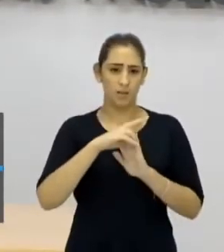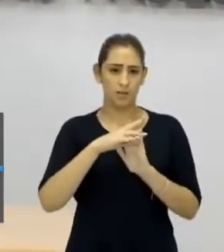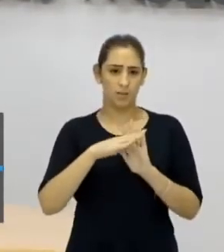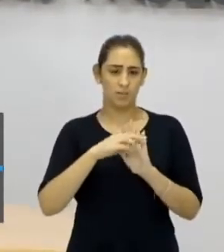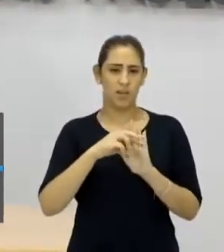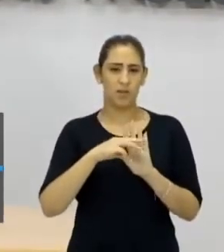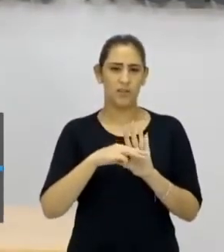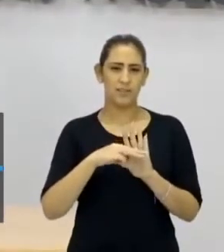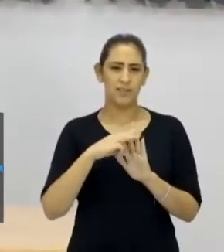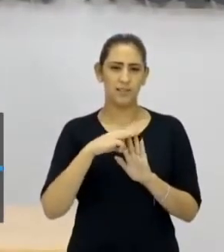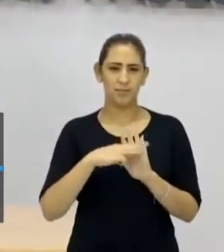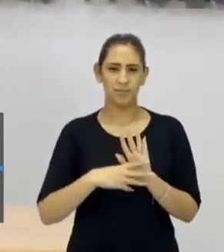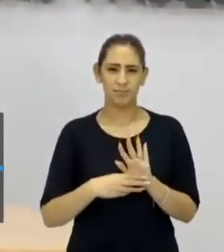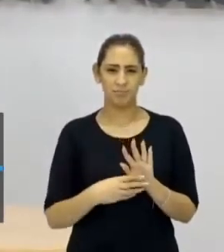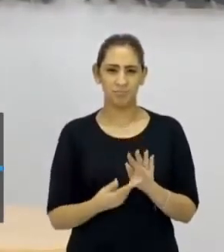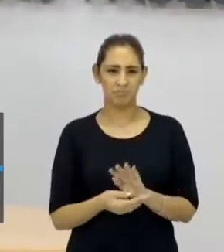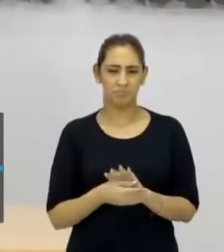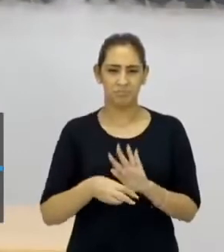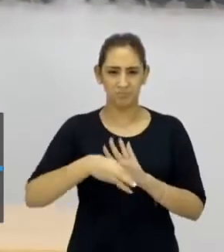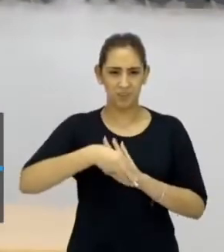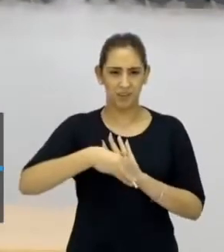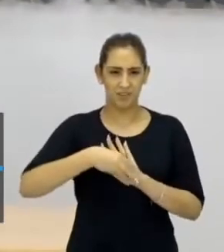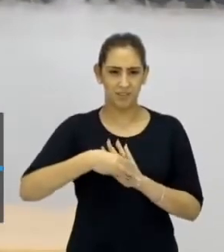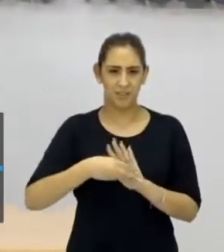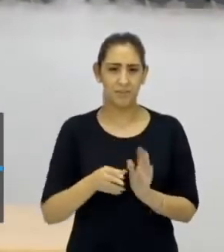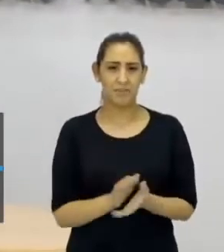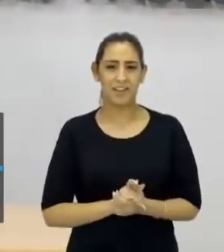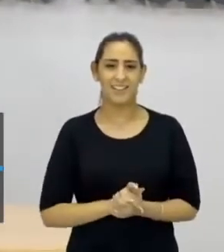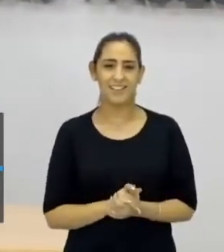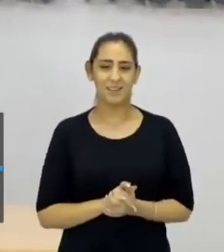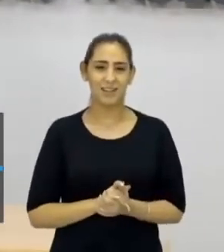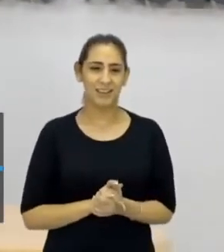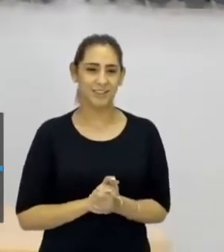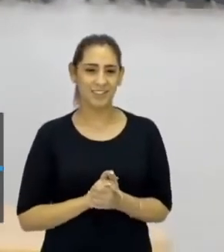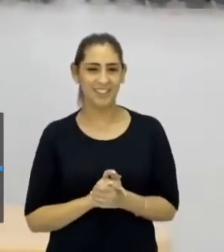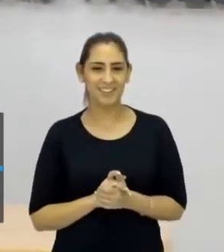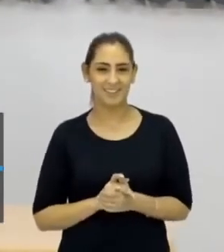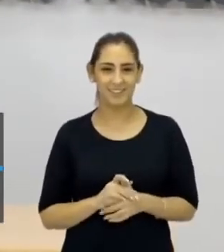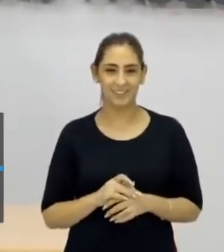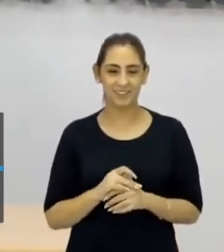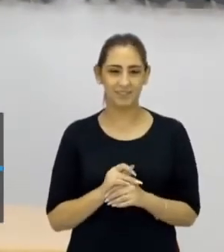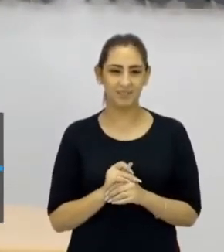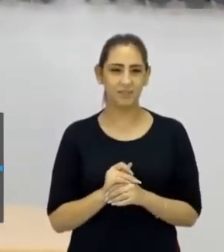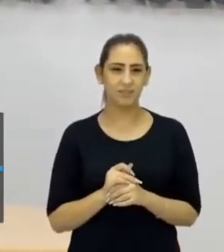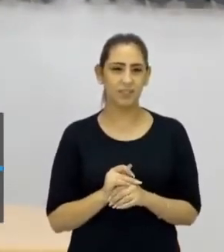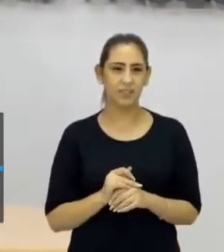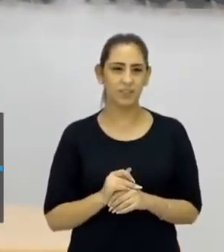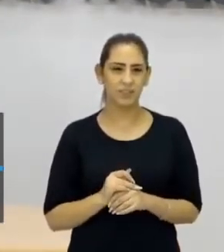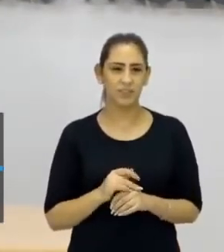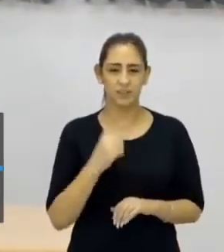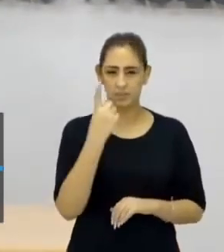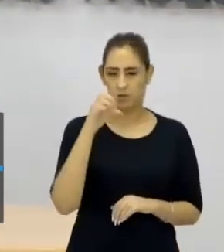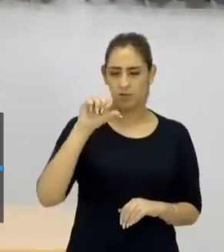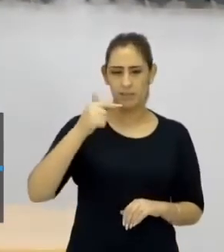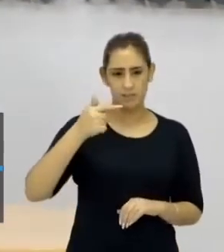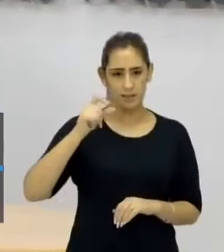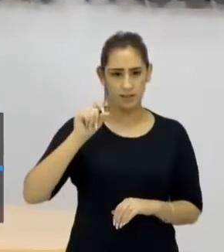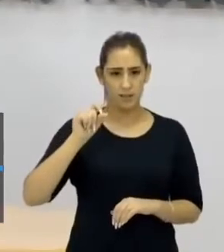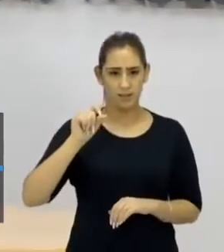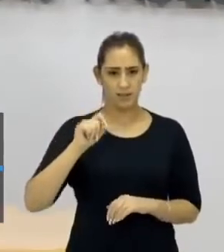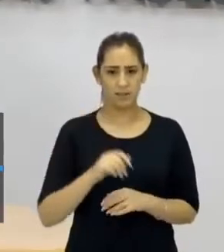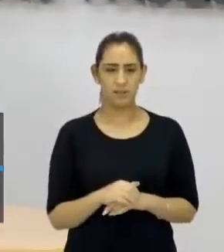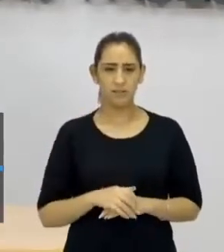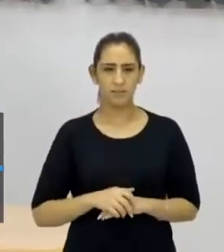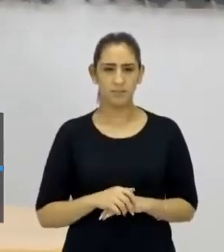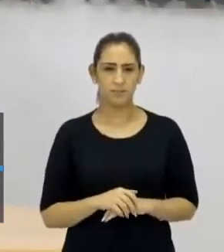mecanização agrícola, aqui ela foi crescer aí a partir da década e meados ainda da década de 1970,